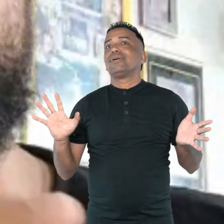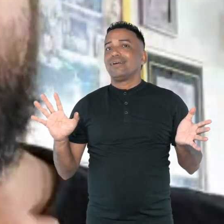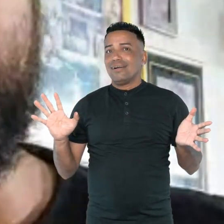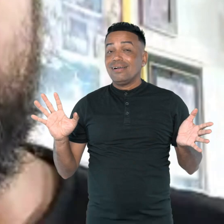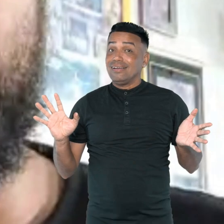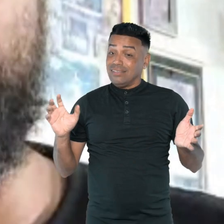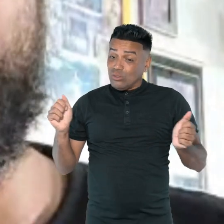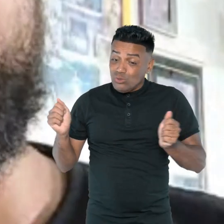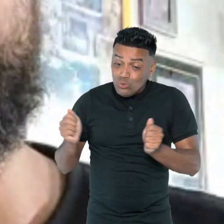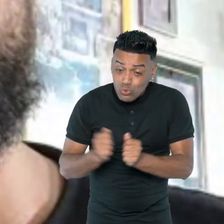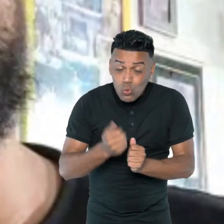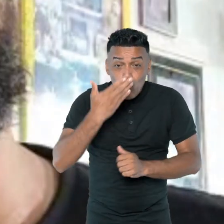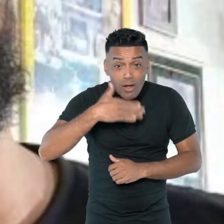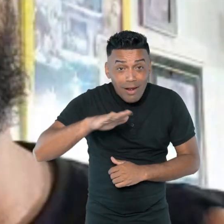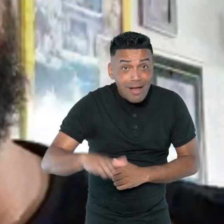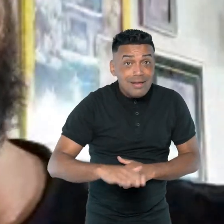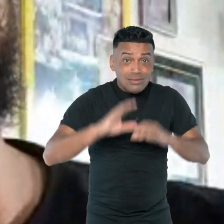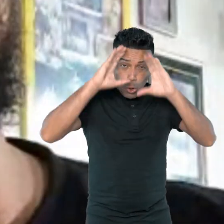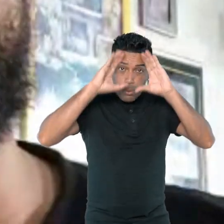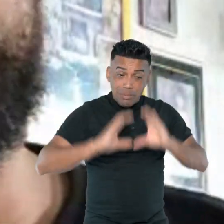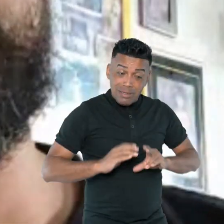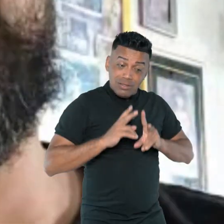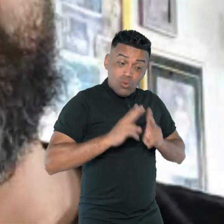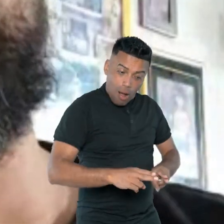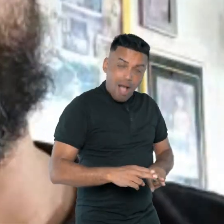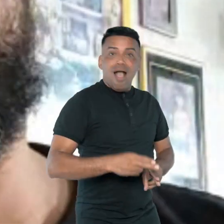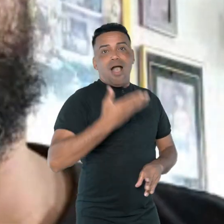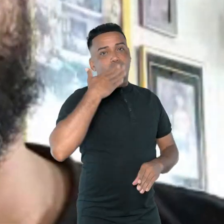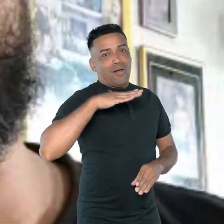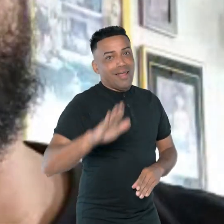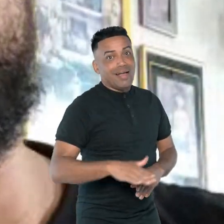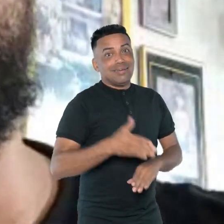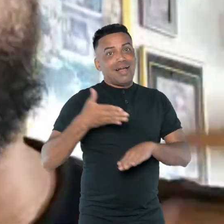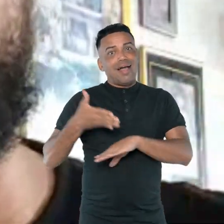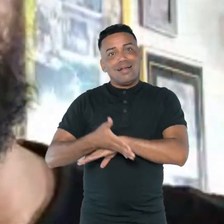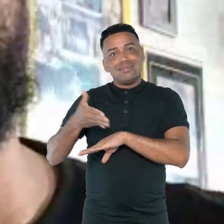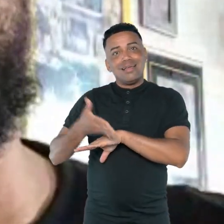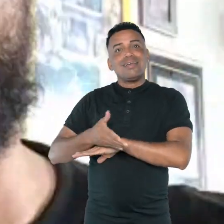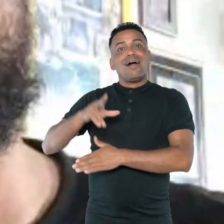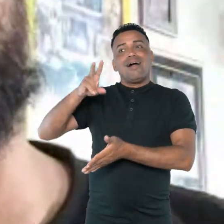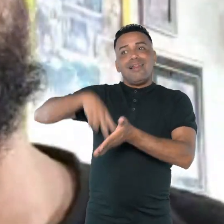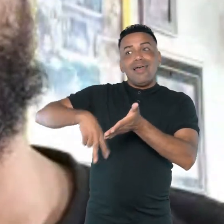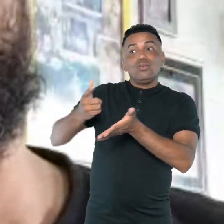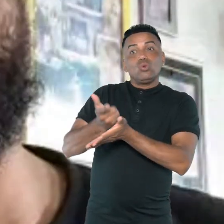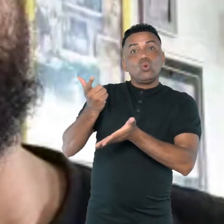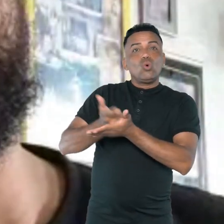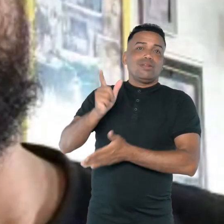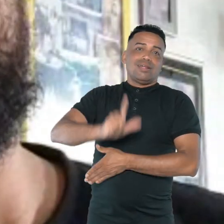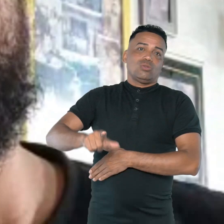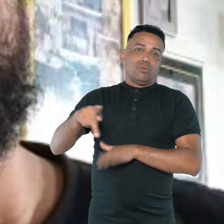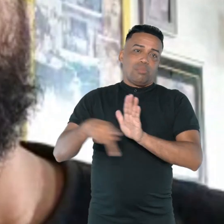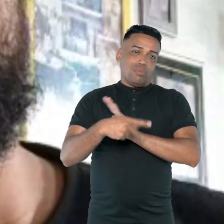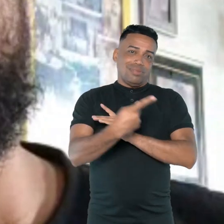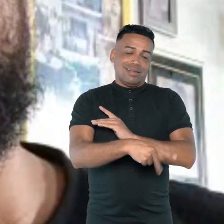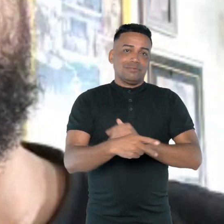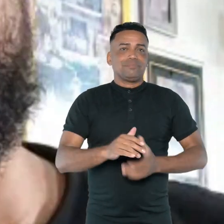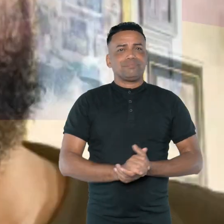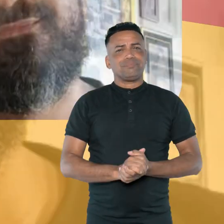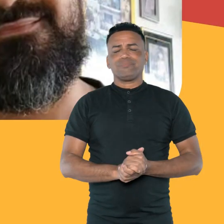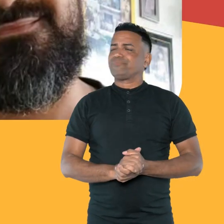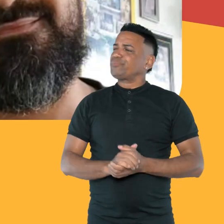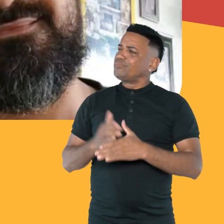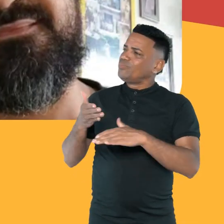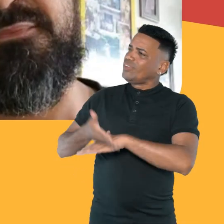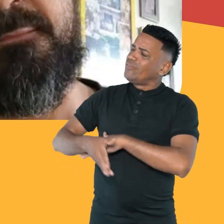com as crianças e agir como criança de vez em quando e acessar essa literatura sensível, delicada, bonita. A gente vai entrar num